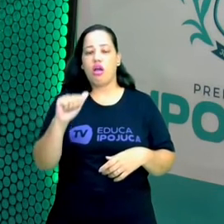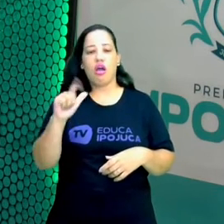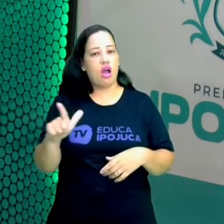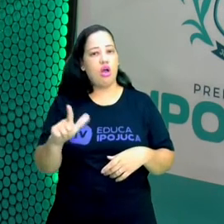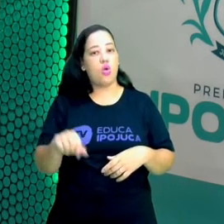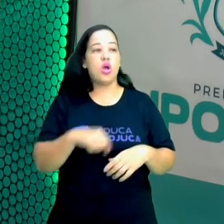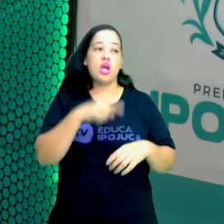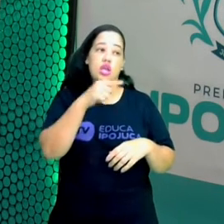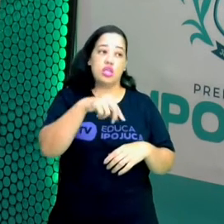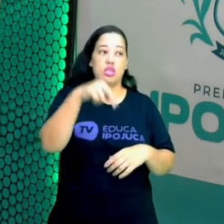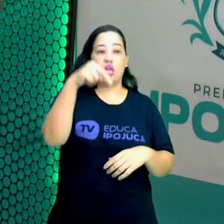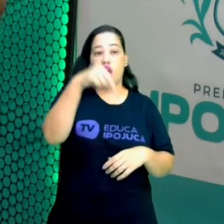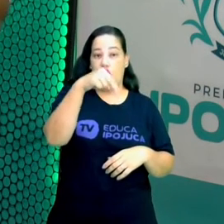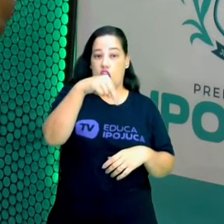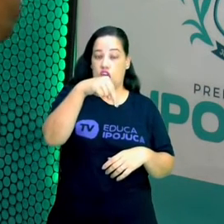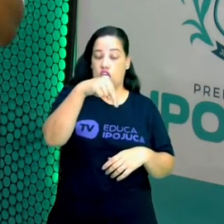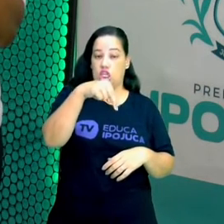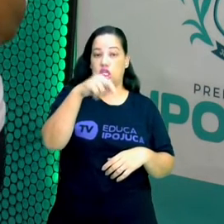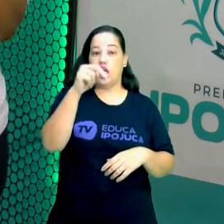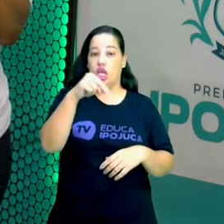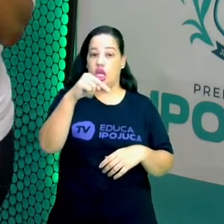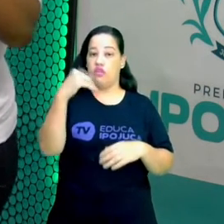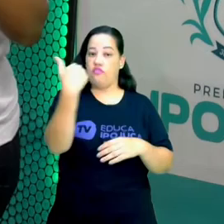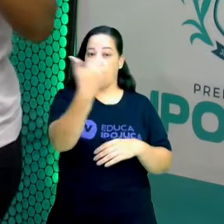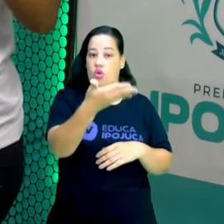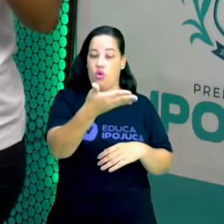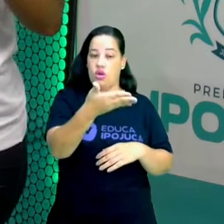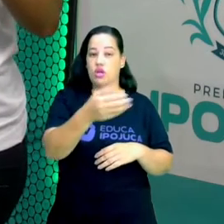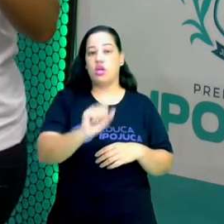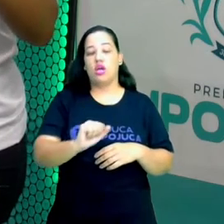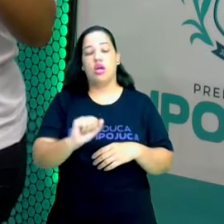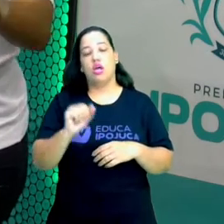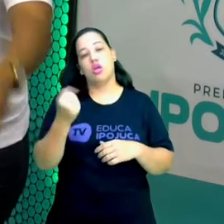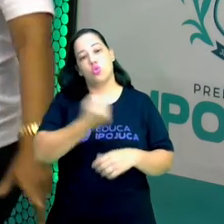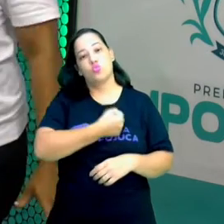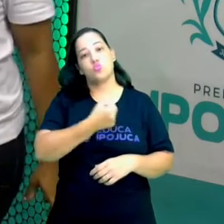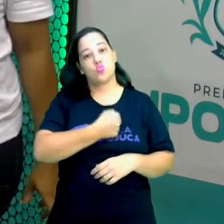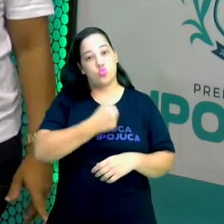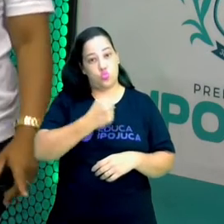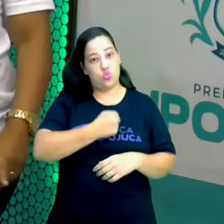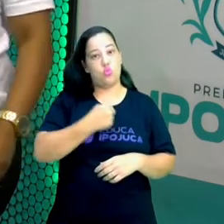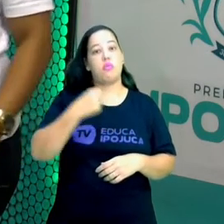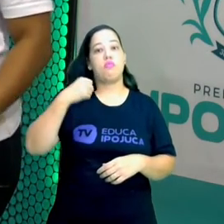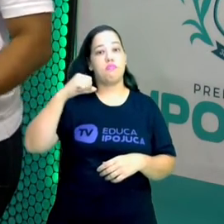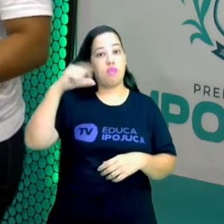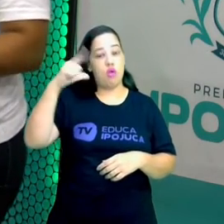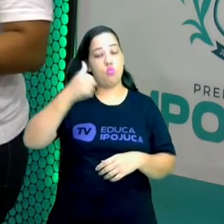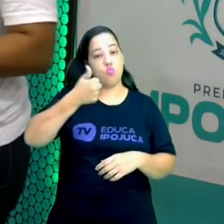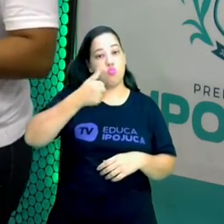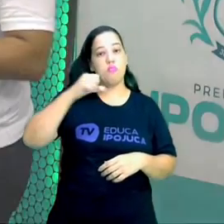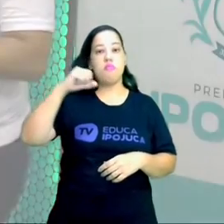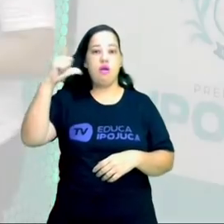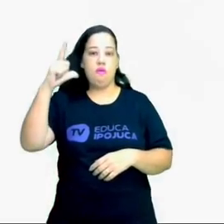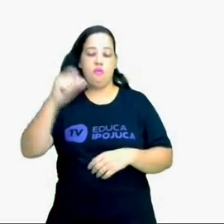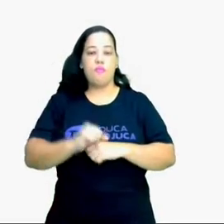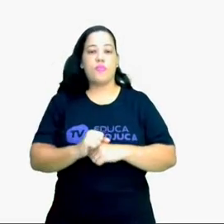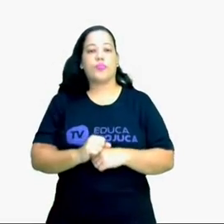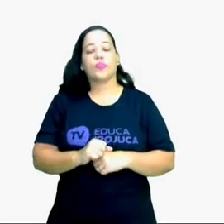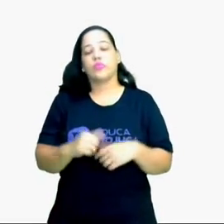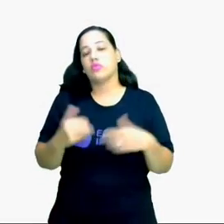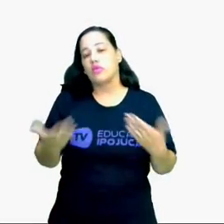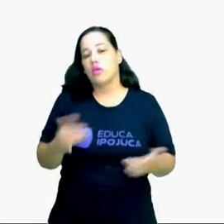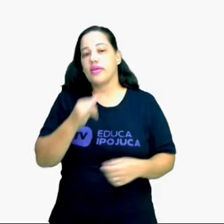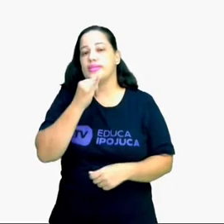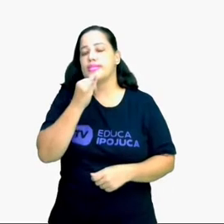o índice, n é aquele número que está fora, tem que ser um número maior que 1. Vamos lá. O exemplo.